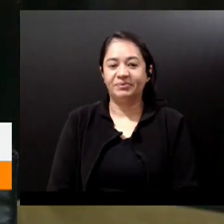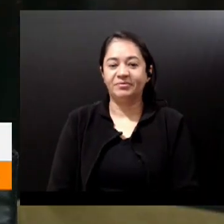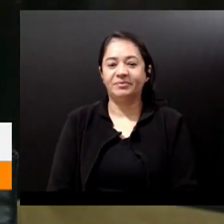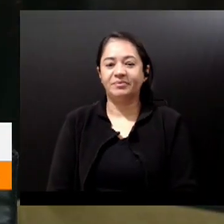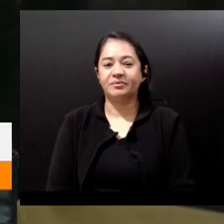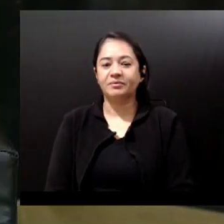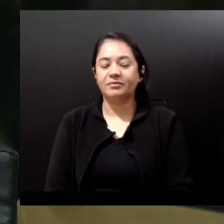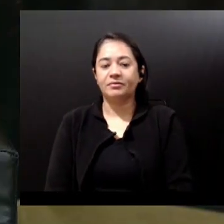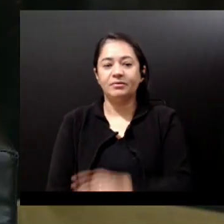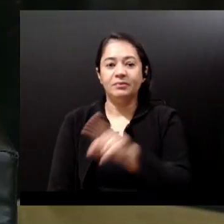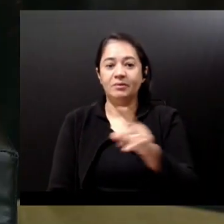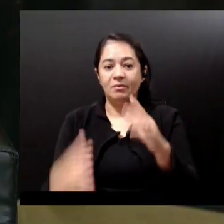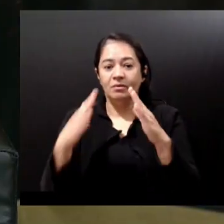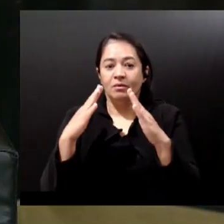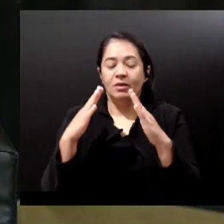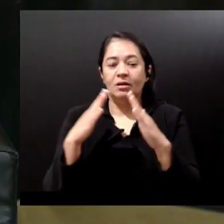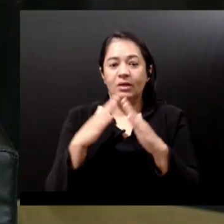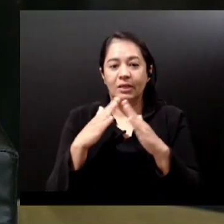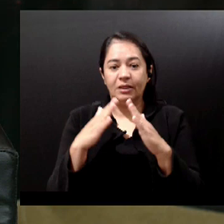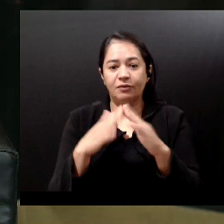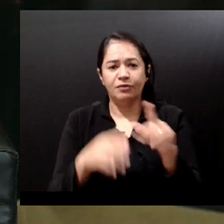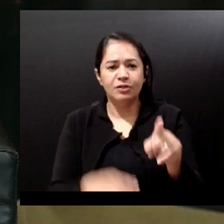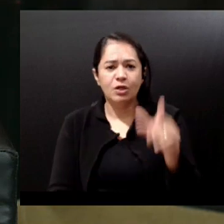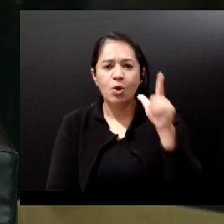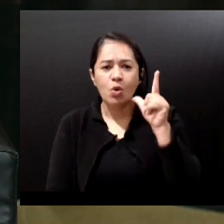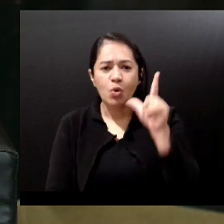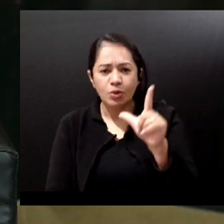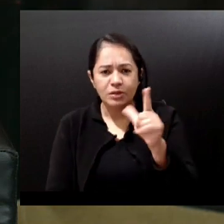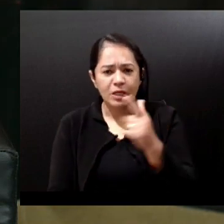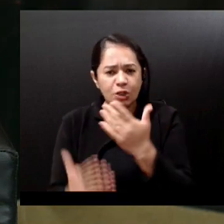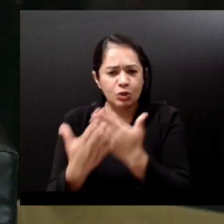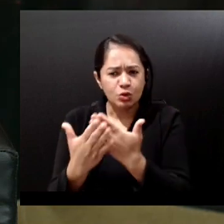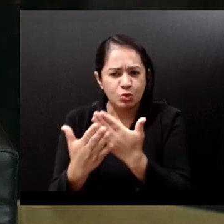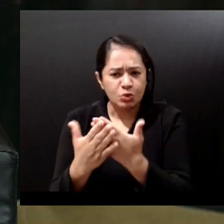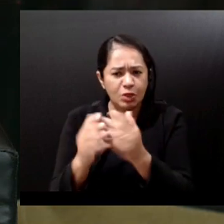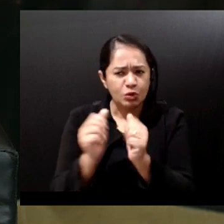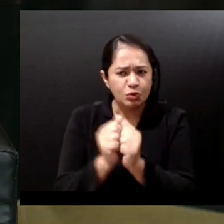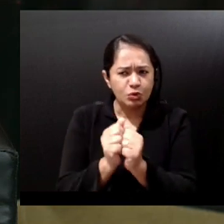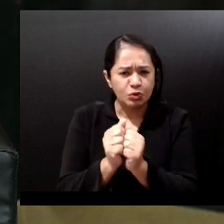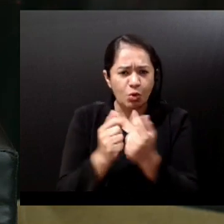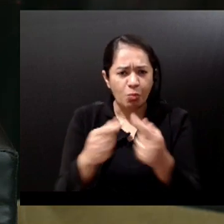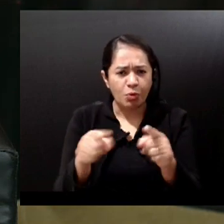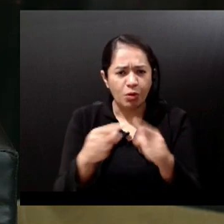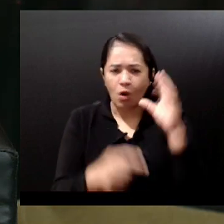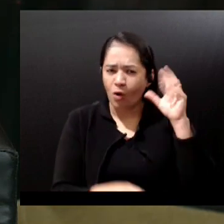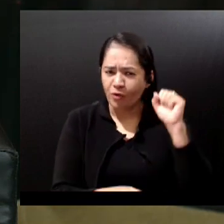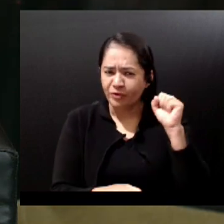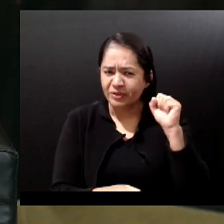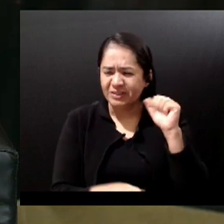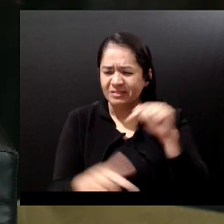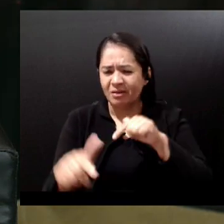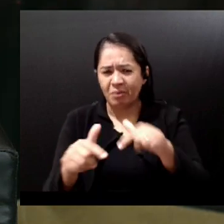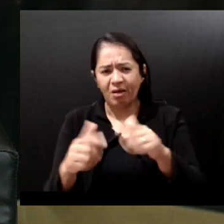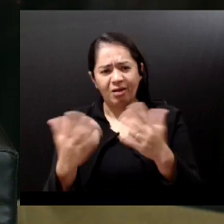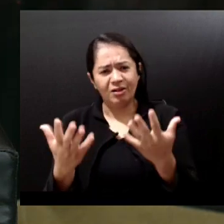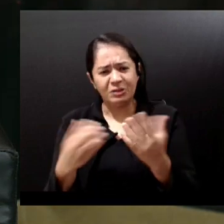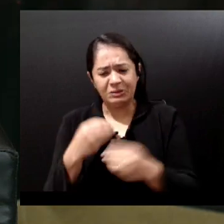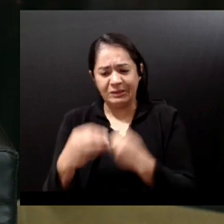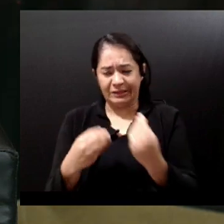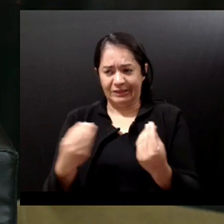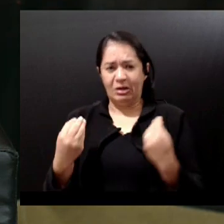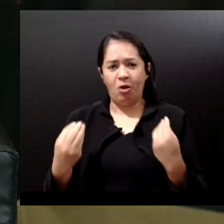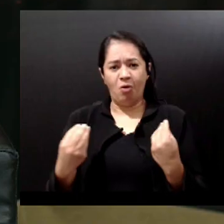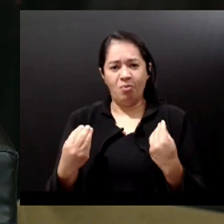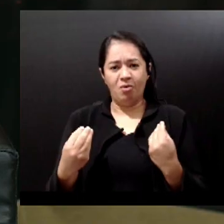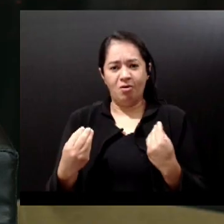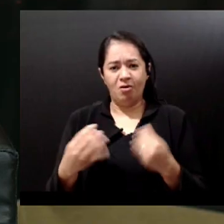Você consegue aí estudar e ouvir música, trabalhar e ouvir música, fazer tudo simultaneamente, sem ter nenhuma confusãozinha?